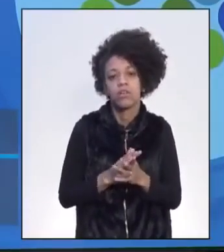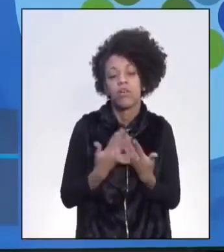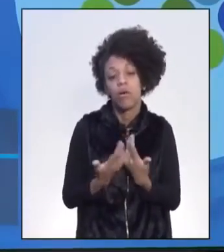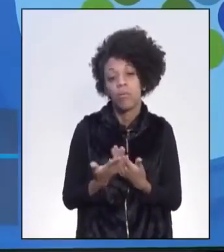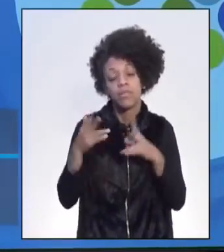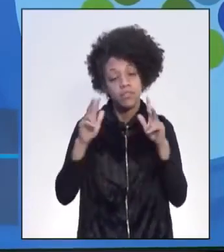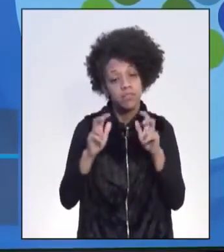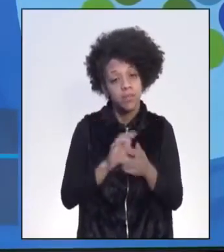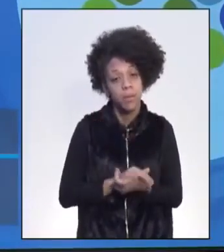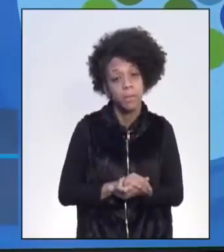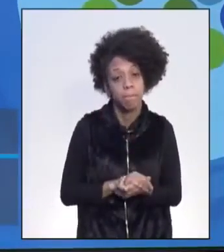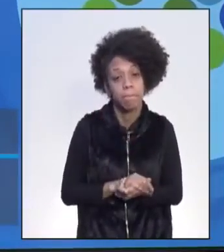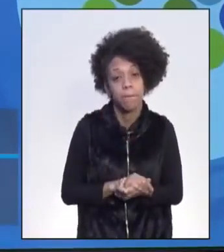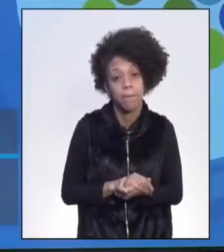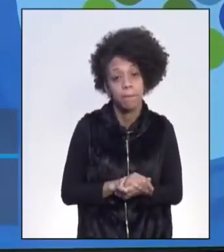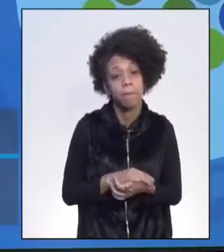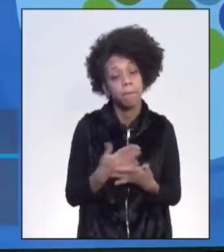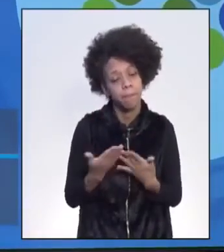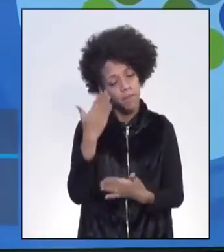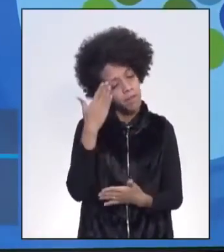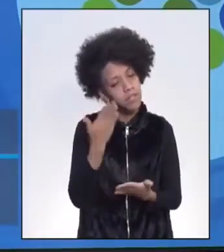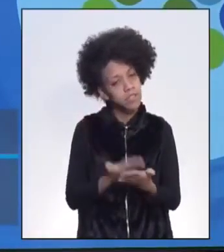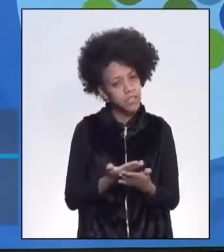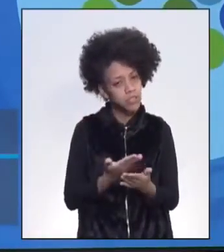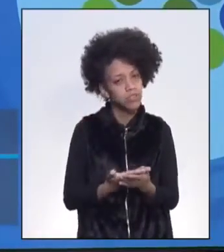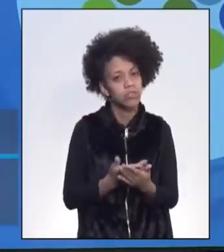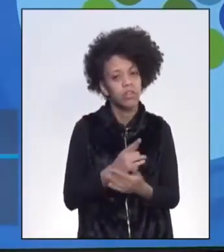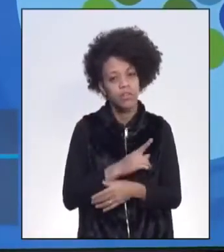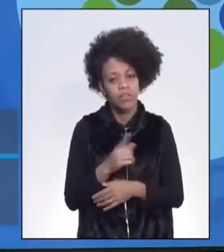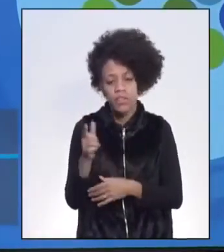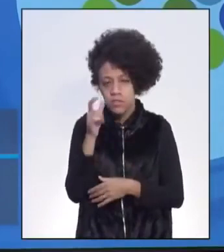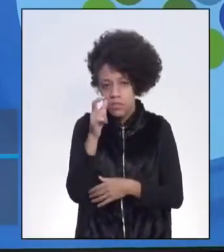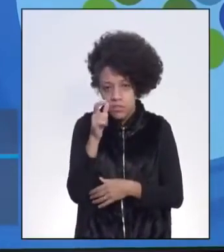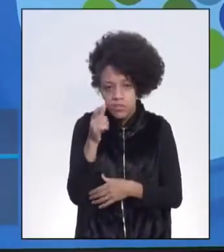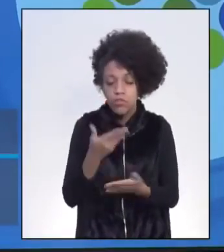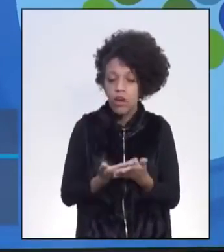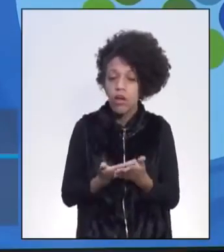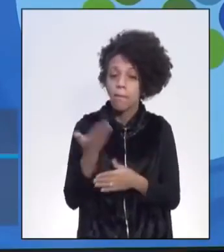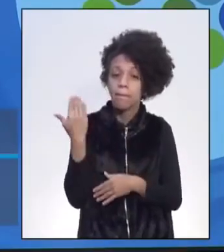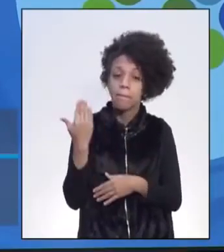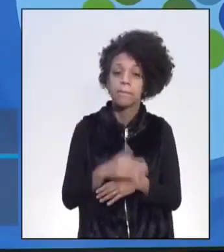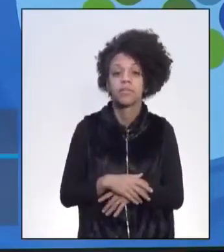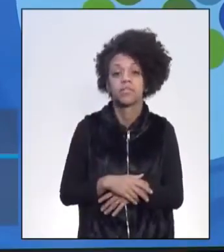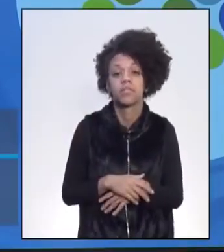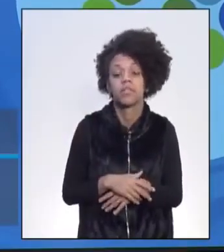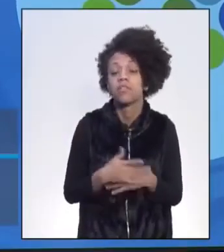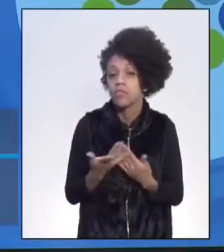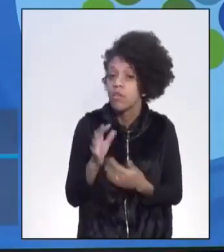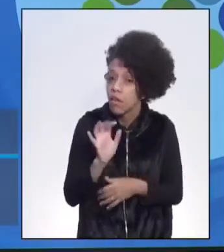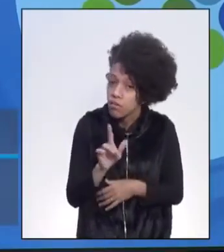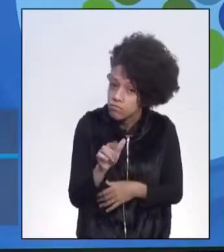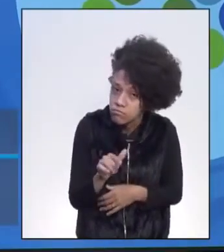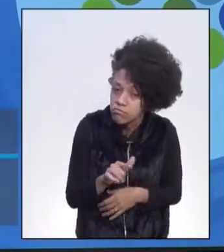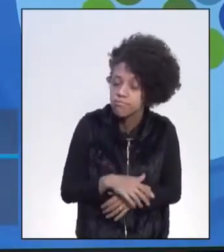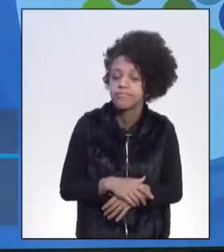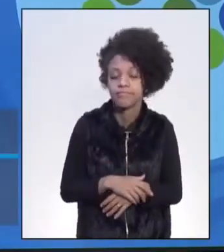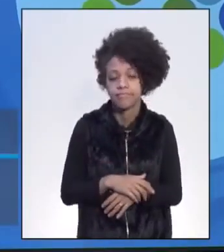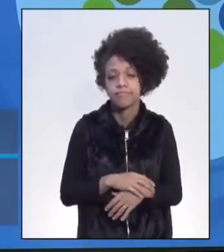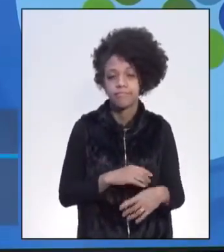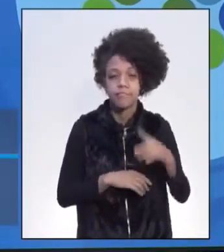esse tema. Tá? Então, eu acredito que a maioria assistiu à aula anterior, né? E é isso mesmo.